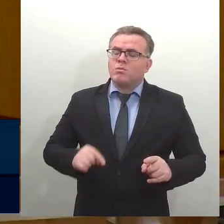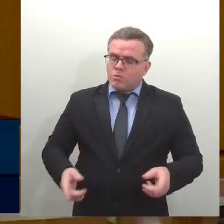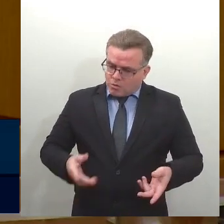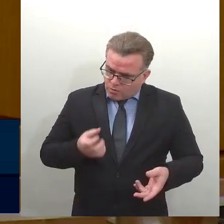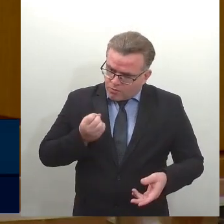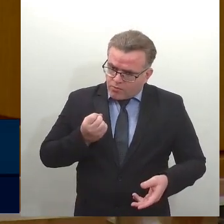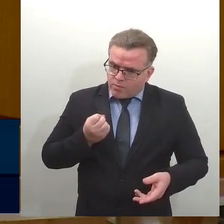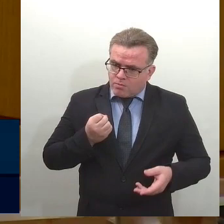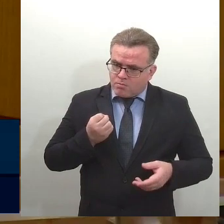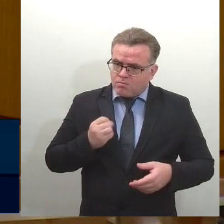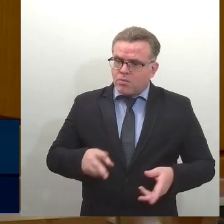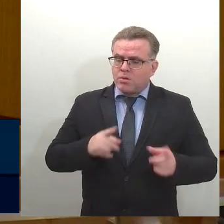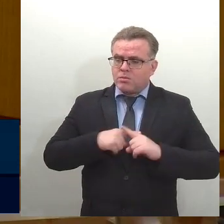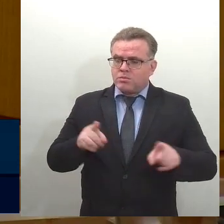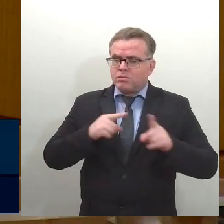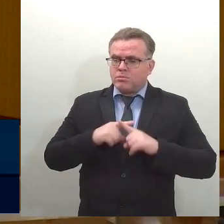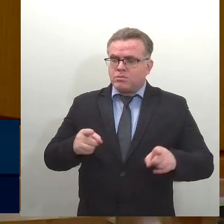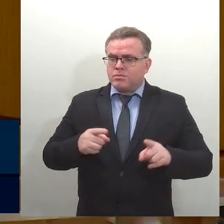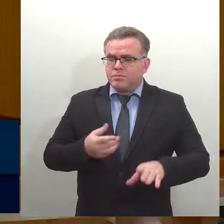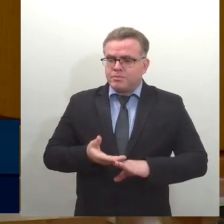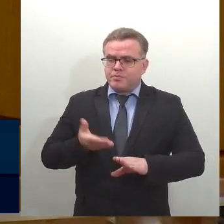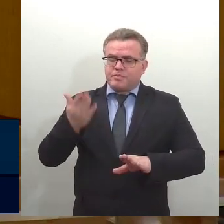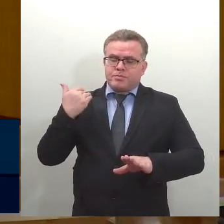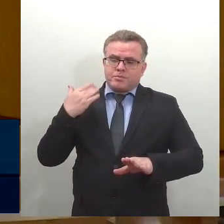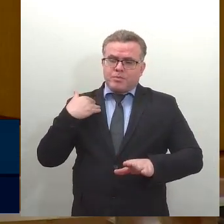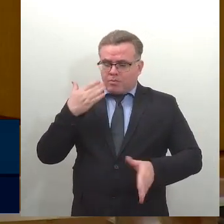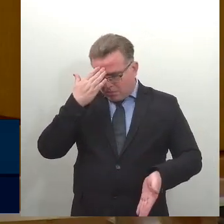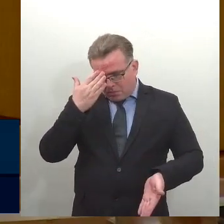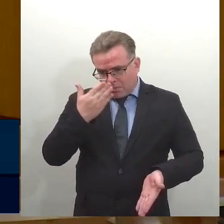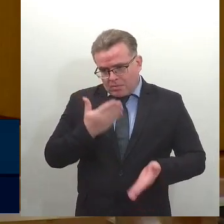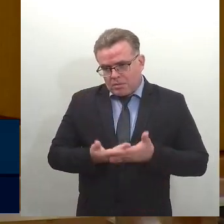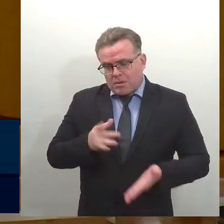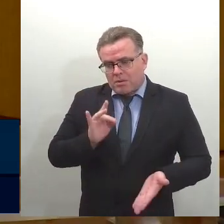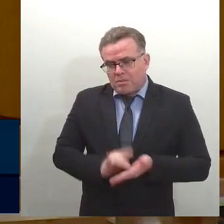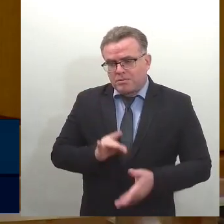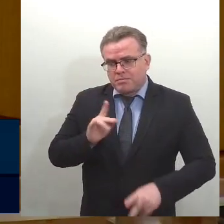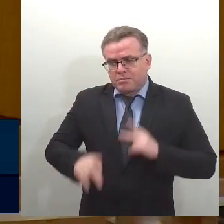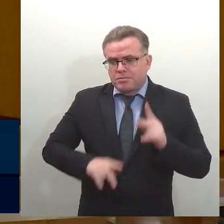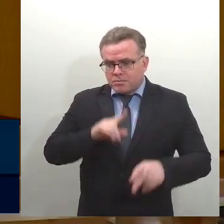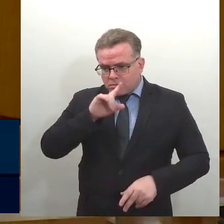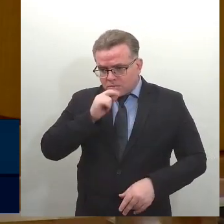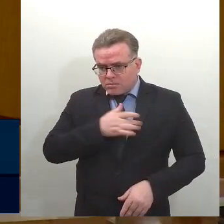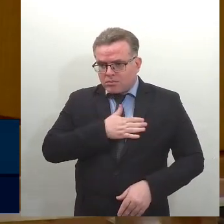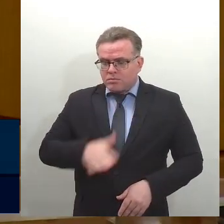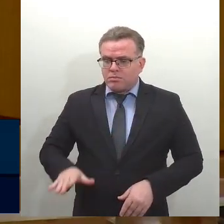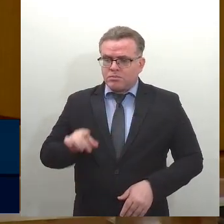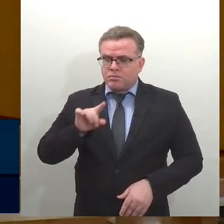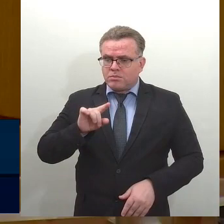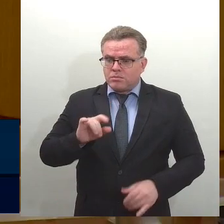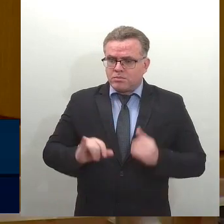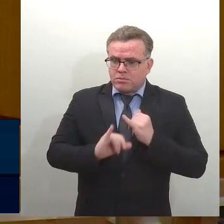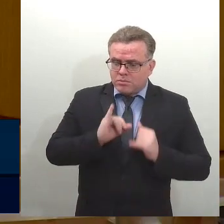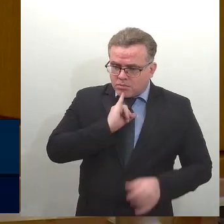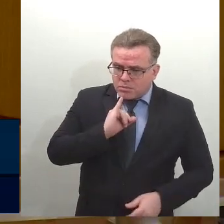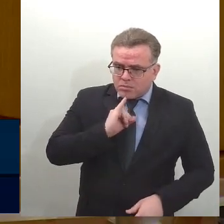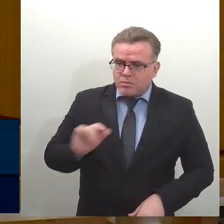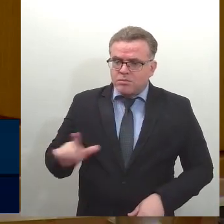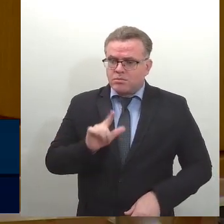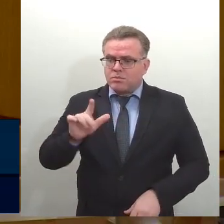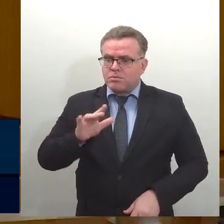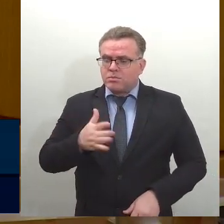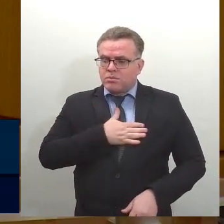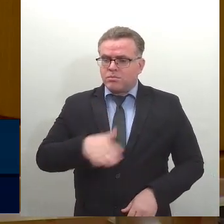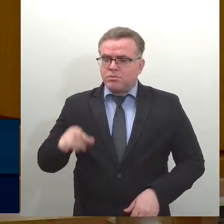acreditando que o povo de Aracaju não gostava do Itabaiana, que o de Lagarto não gostava do Itabaiana, e vice-versa. E os